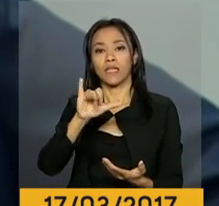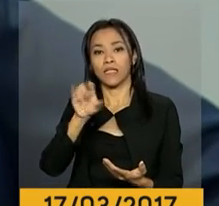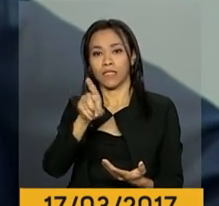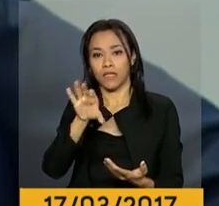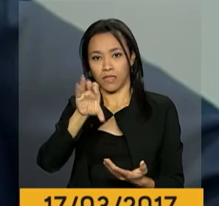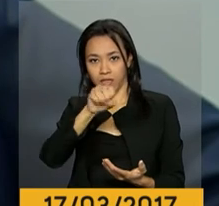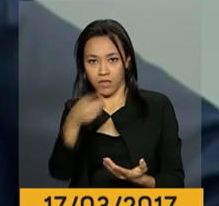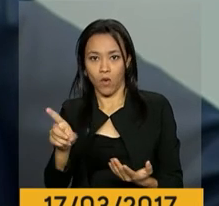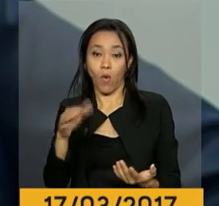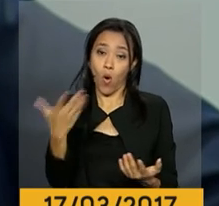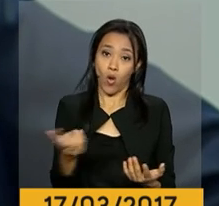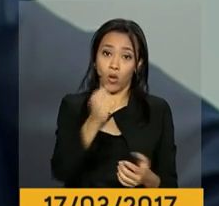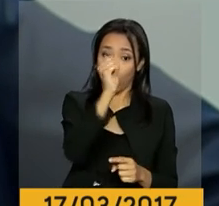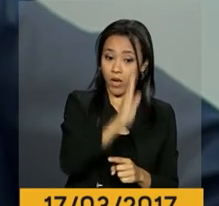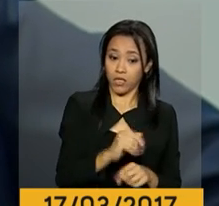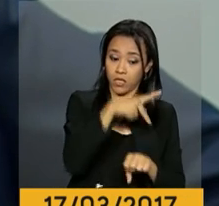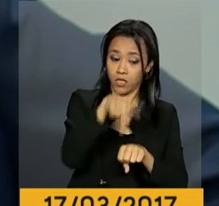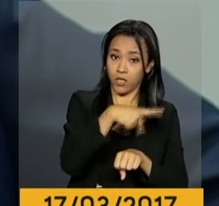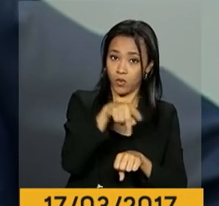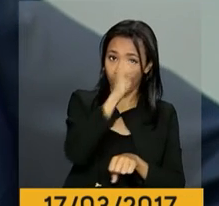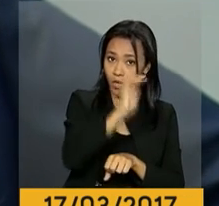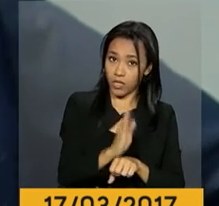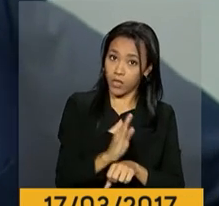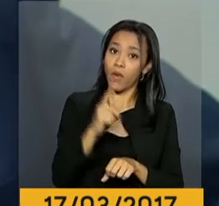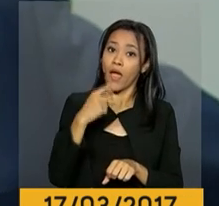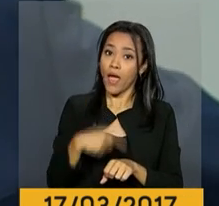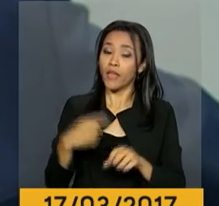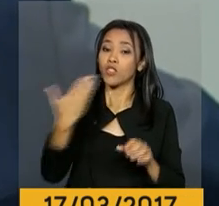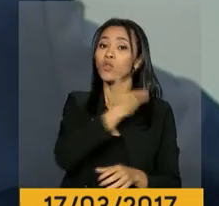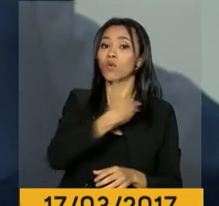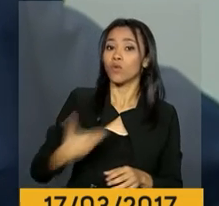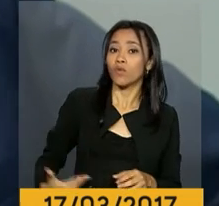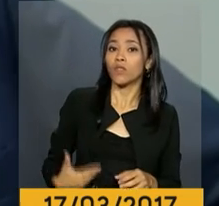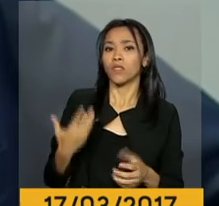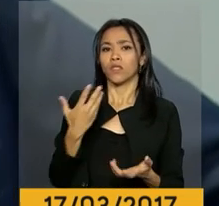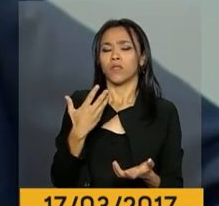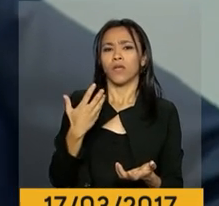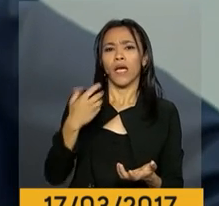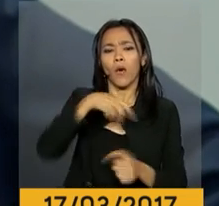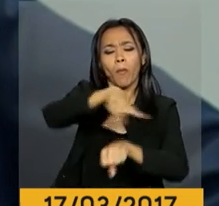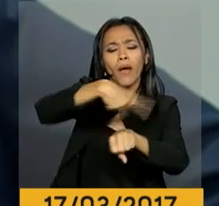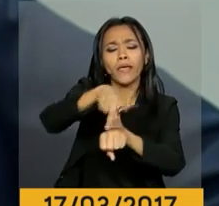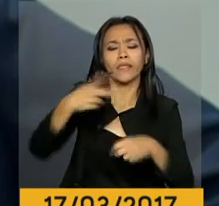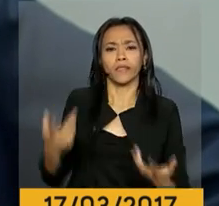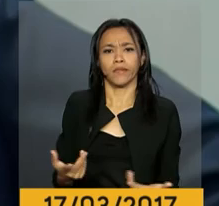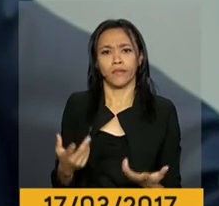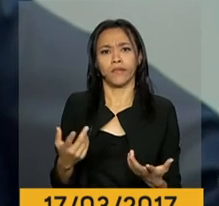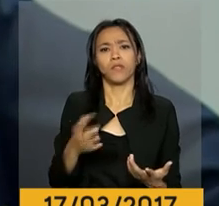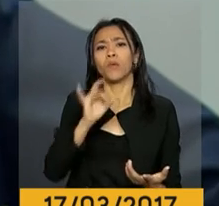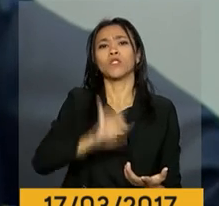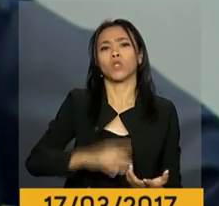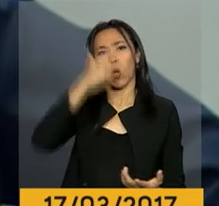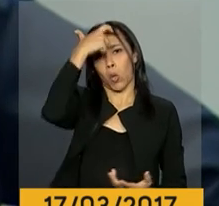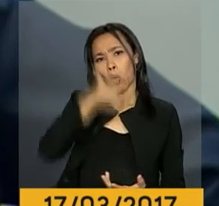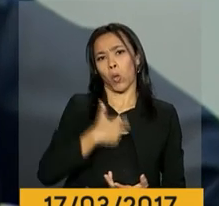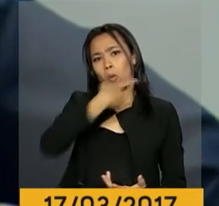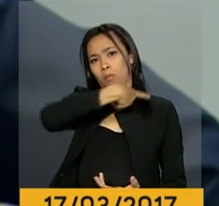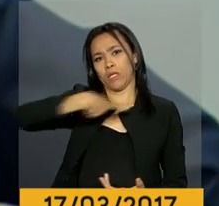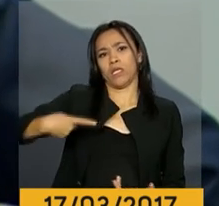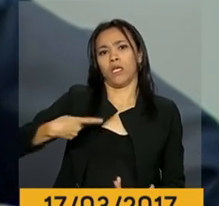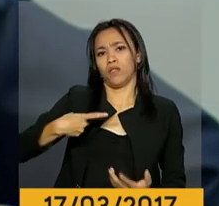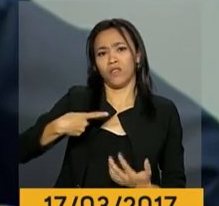digo, olha, a relação do Brasil é uma relação institucional, é com o país, não é exatamente com o dirigente. O dirigente é